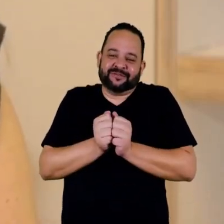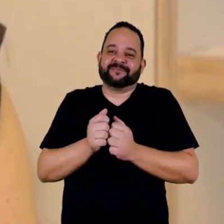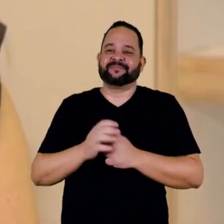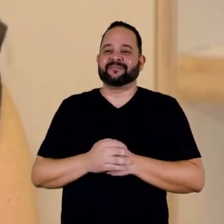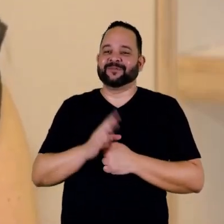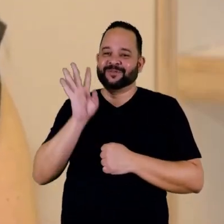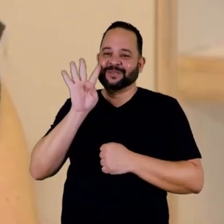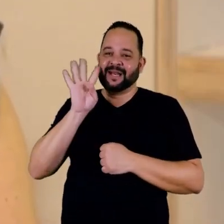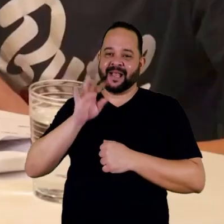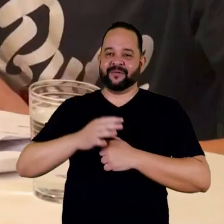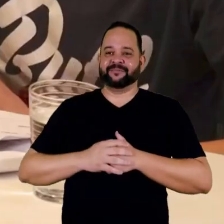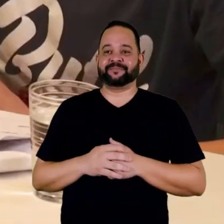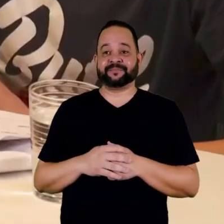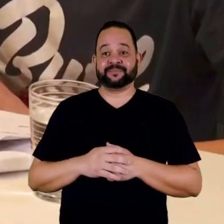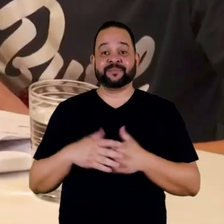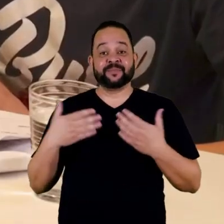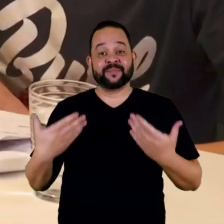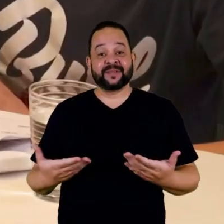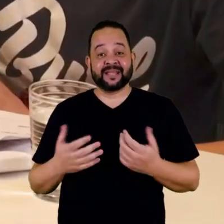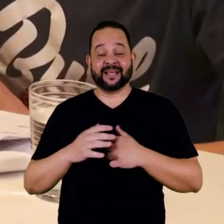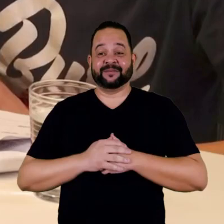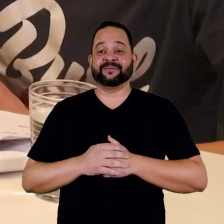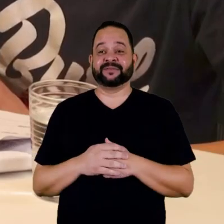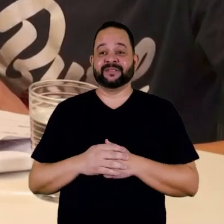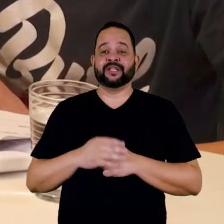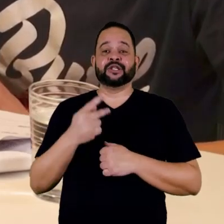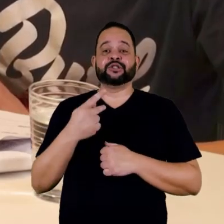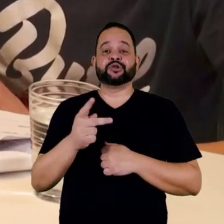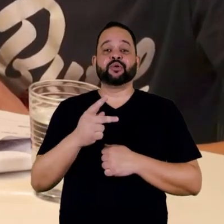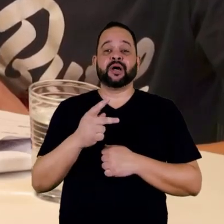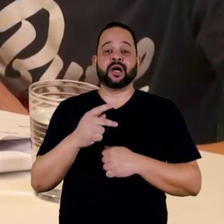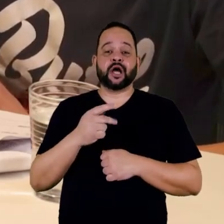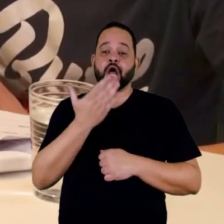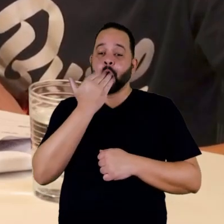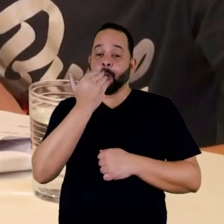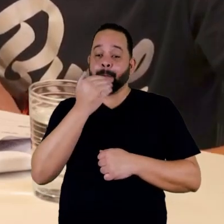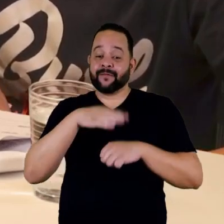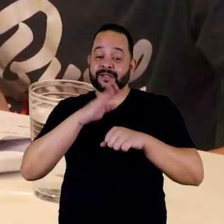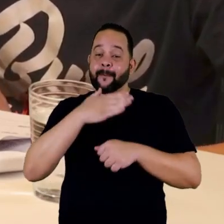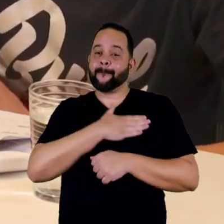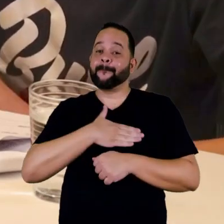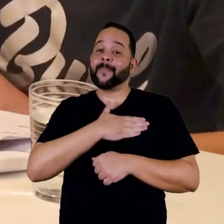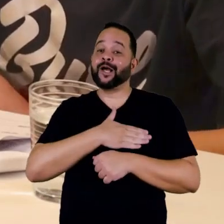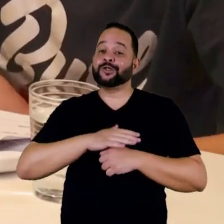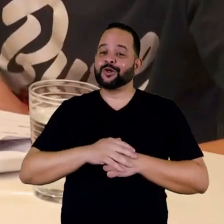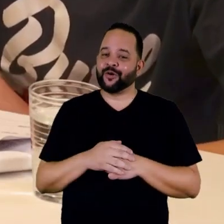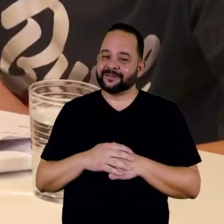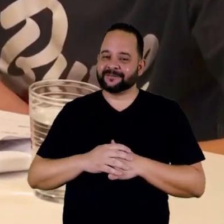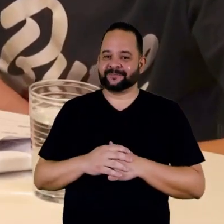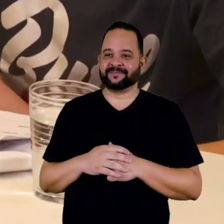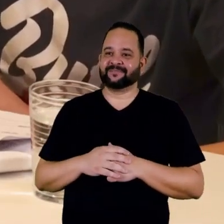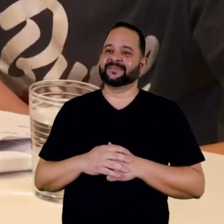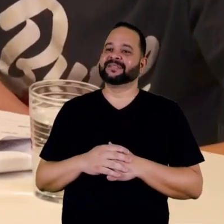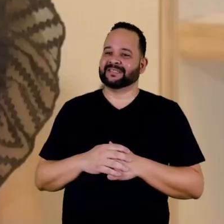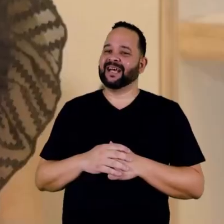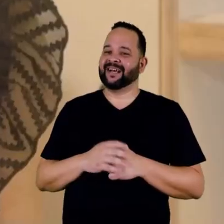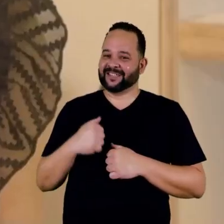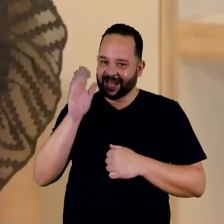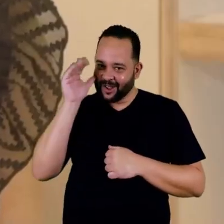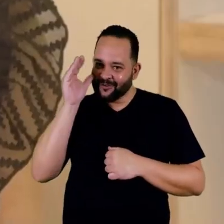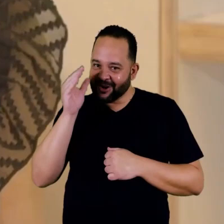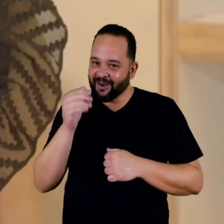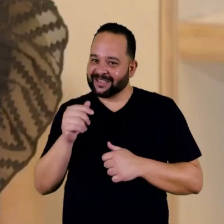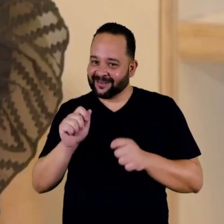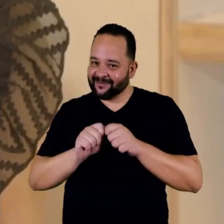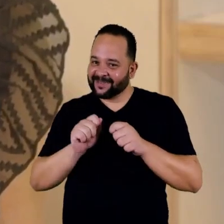então isso é bem legal então qual que é a sua comida preferida agora que a gente tá falando nisso de comidas ah você ficou